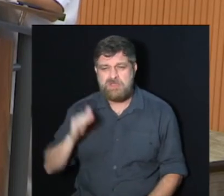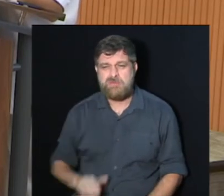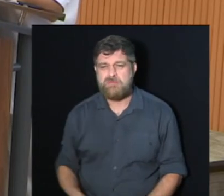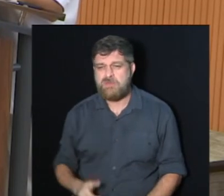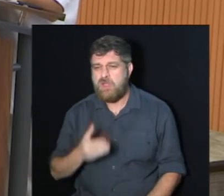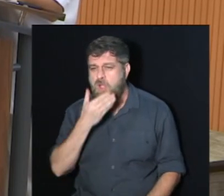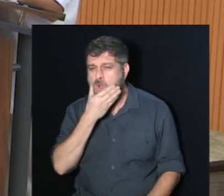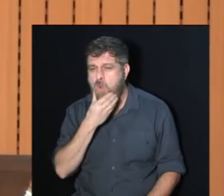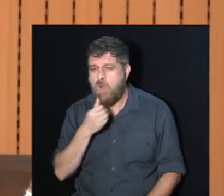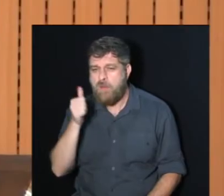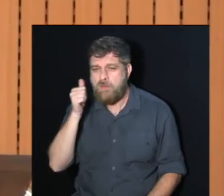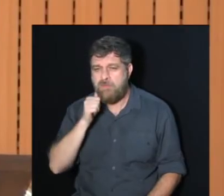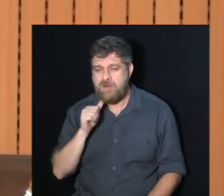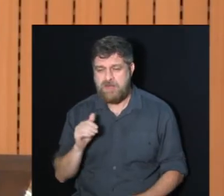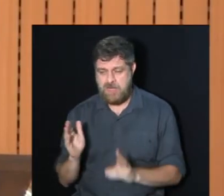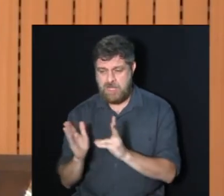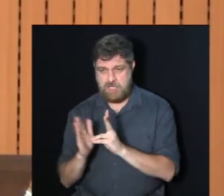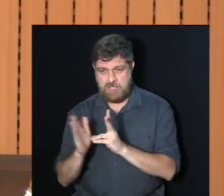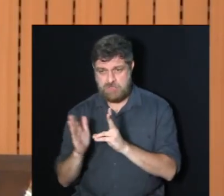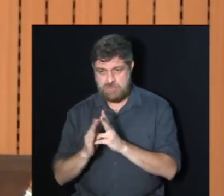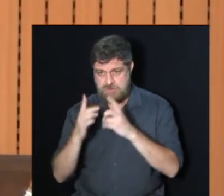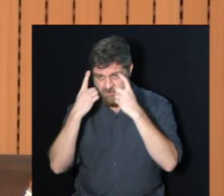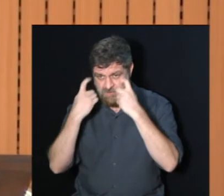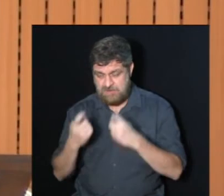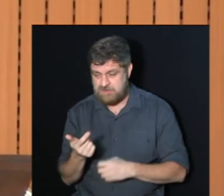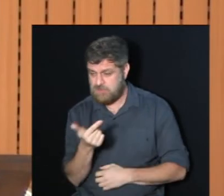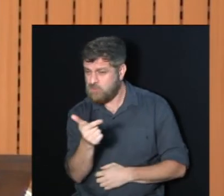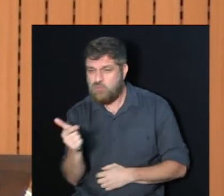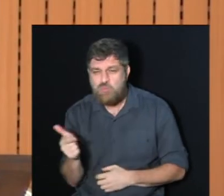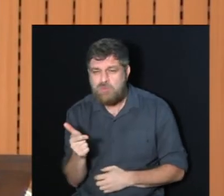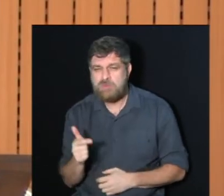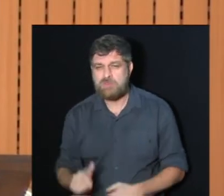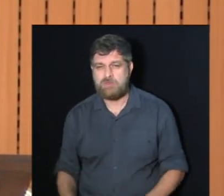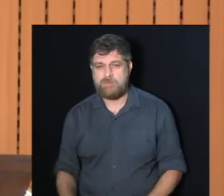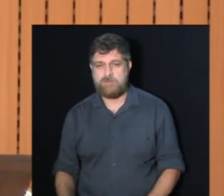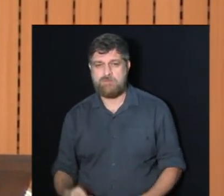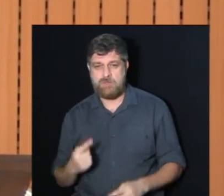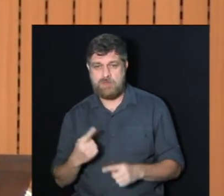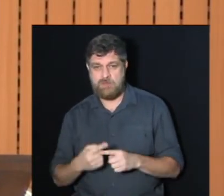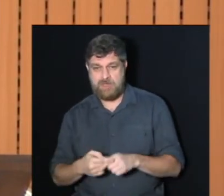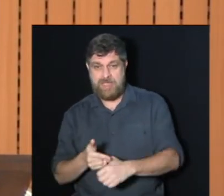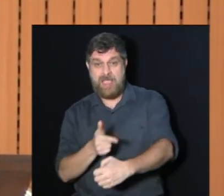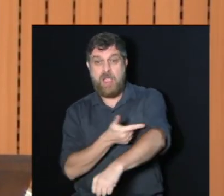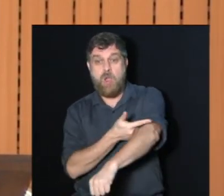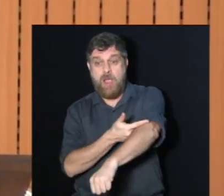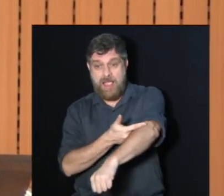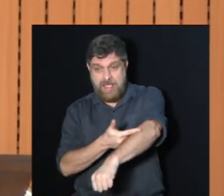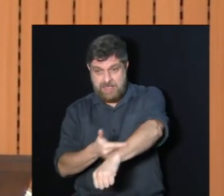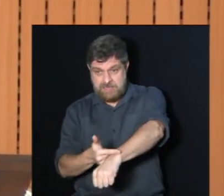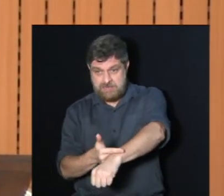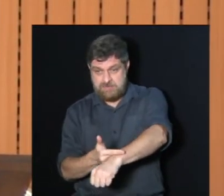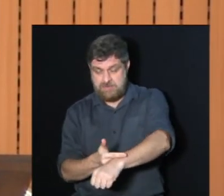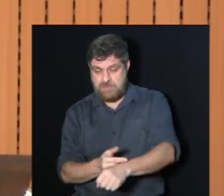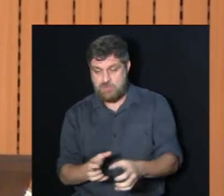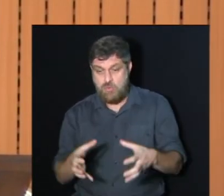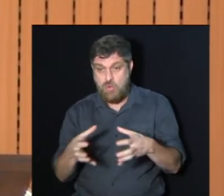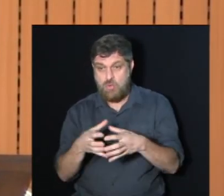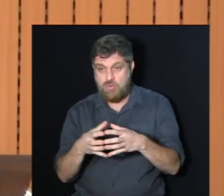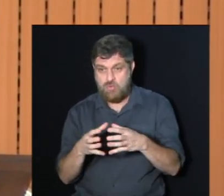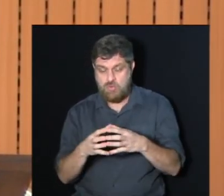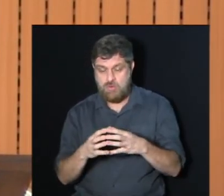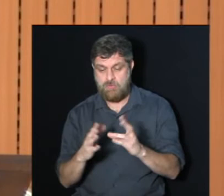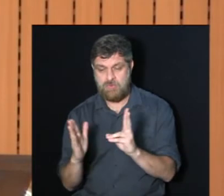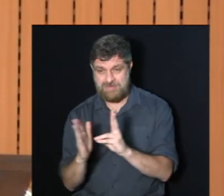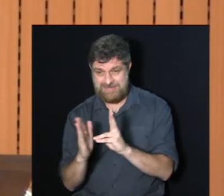homens e mulheres na aldeia. E a pessoa imagina que seja pela relação de respeito entre homens e mulheres dentro da aldeia,